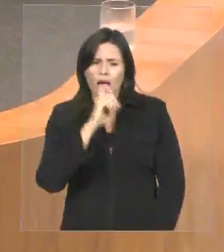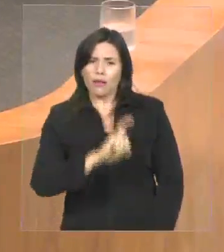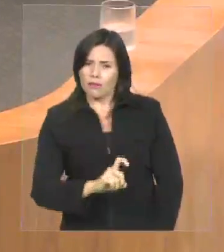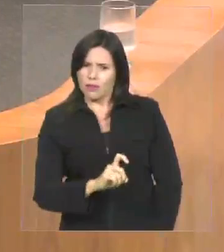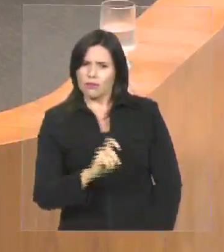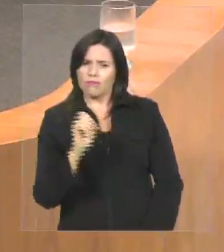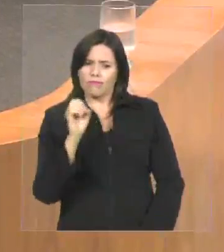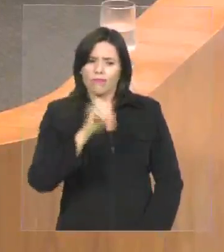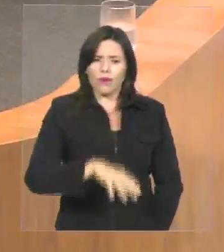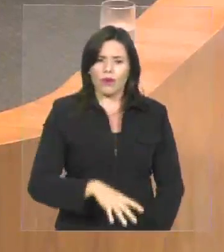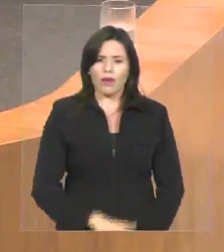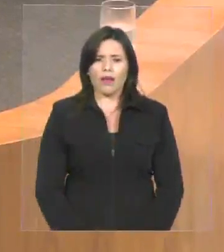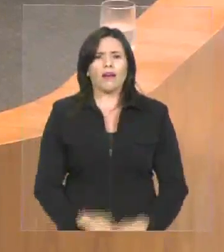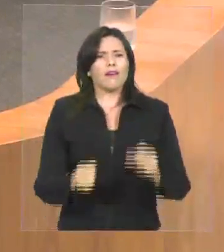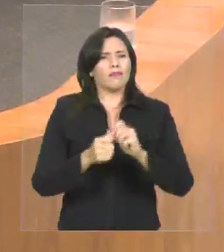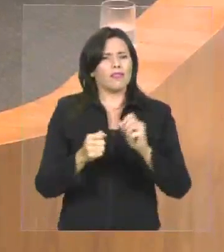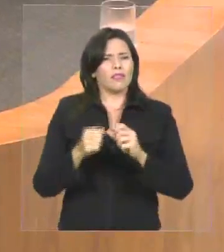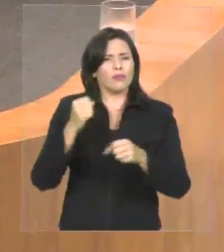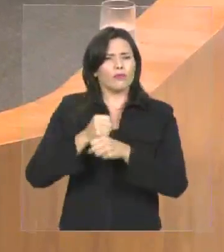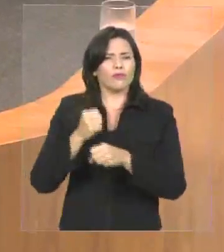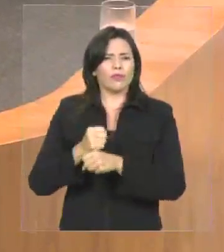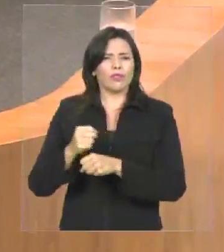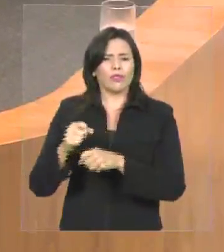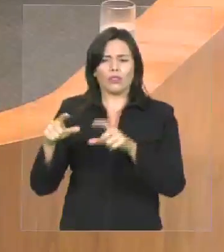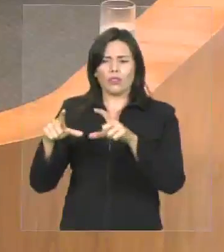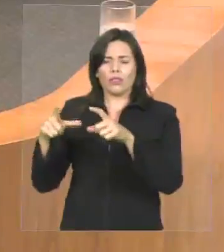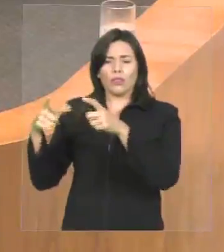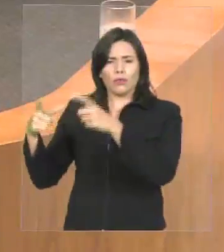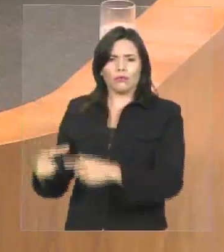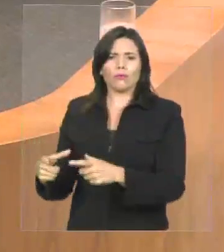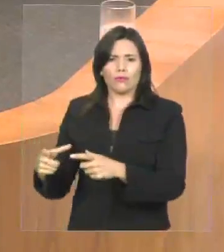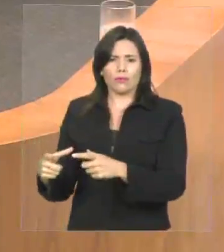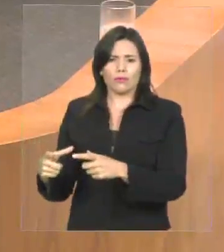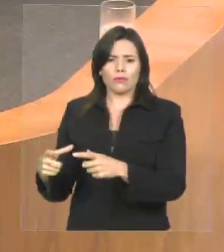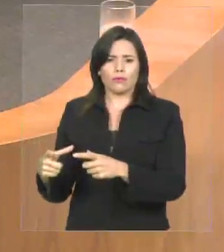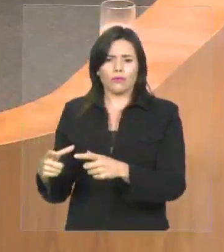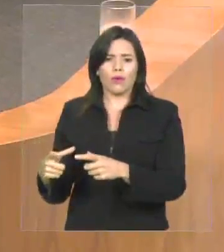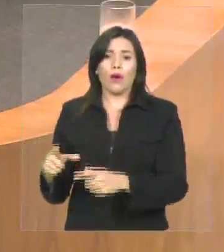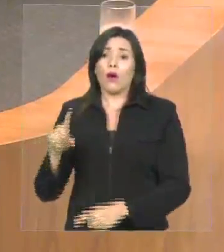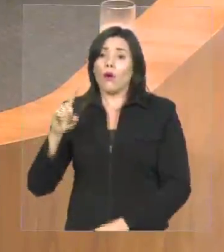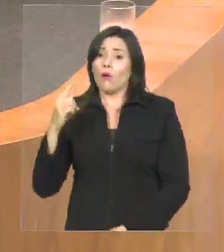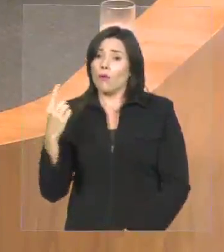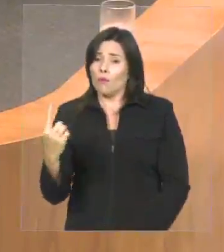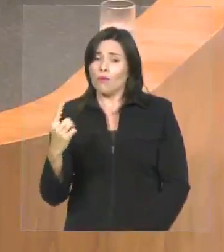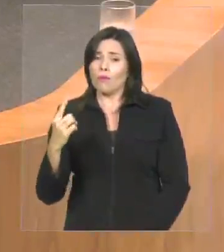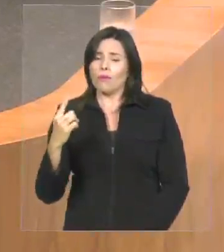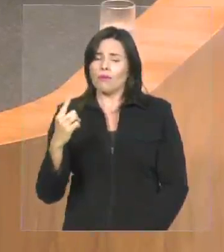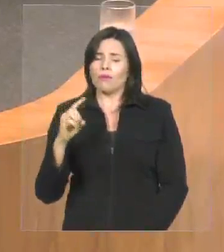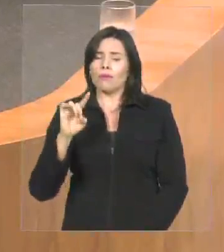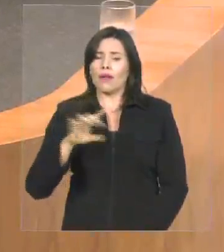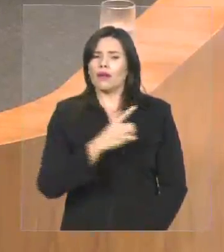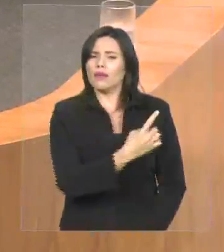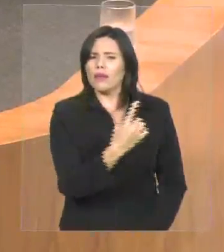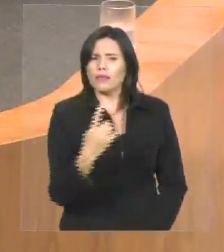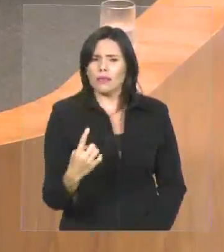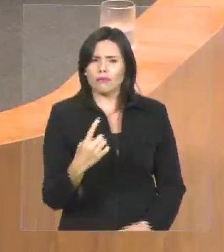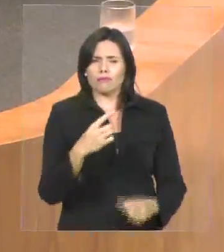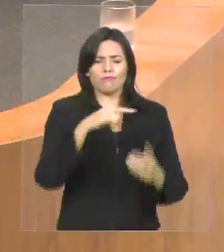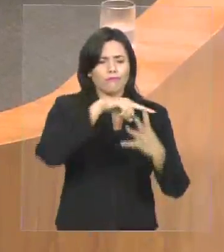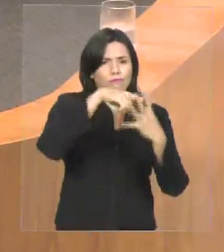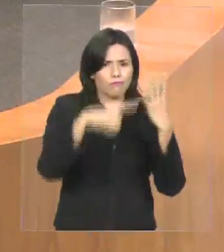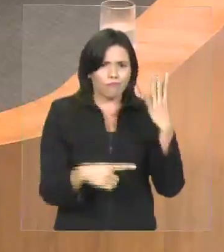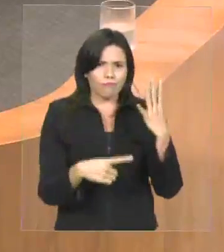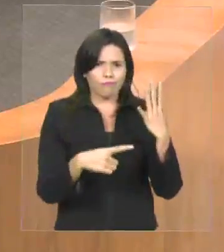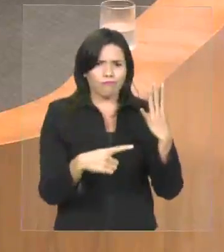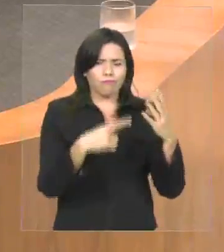e o processamento de resíduos sólidos, um para cada município, você pode ter um que atenda aos 4. E assim você vai